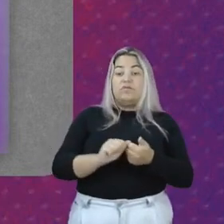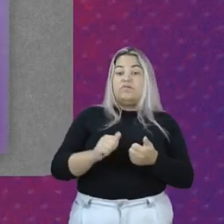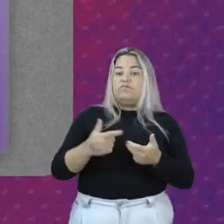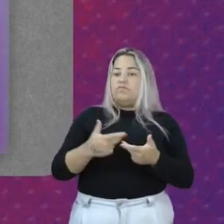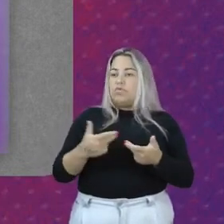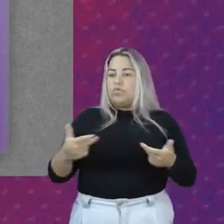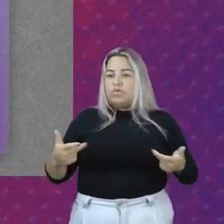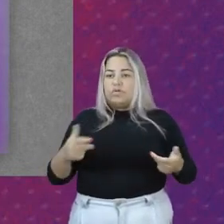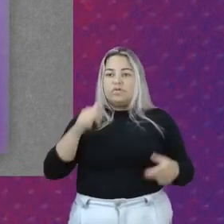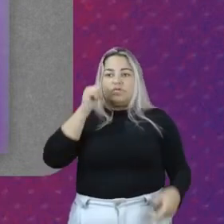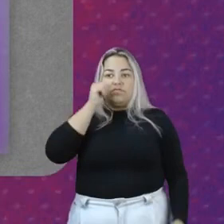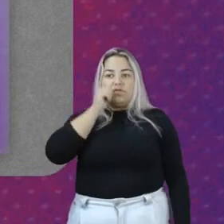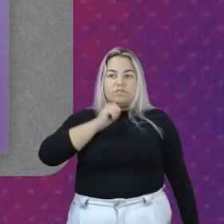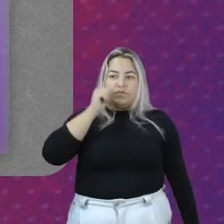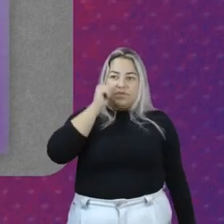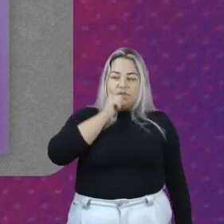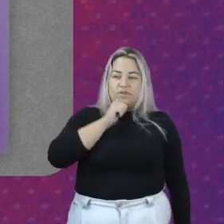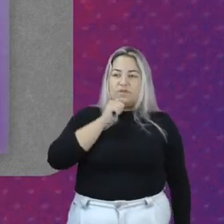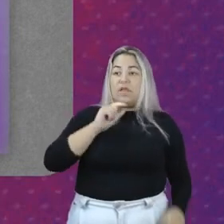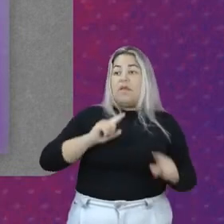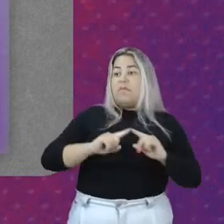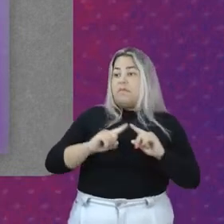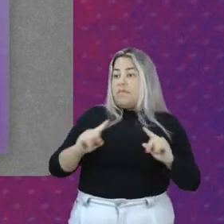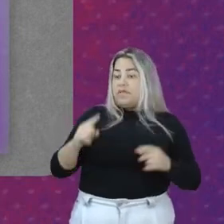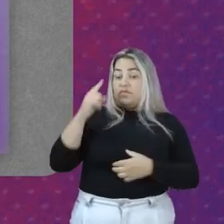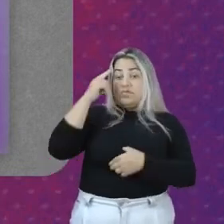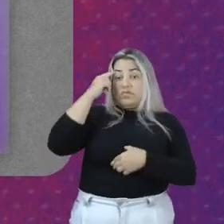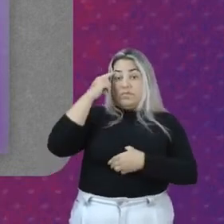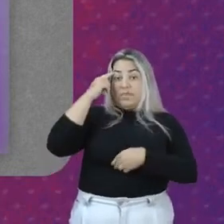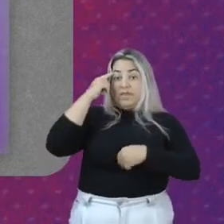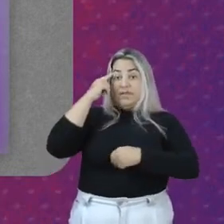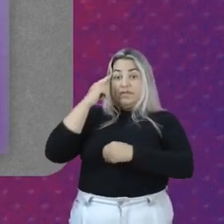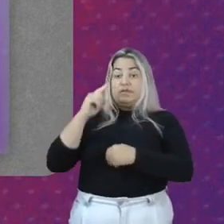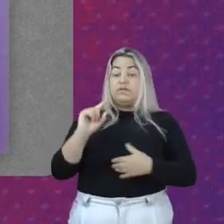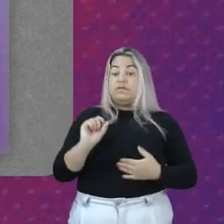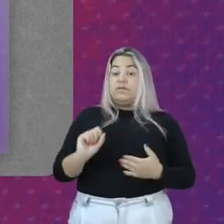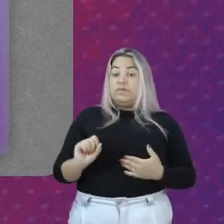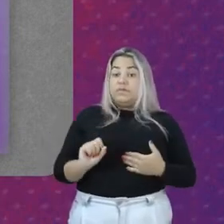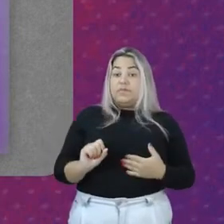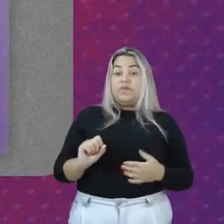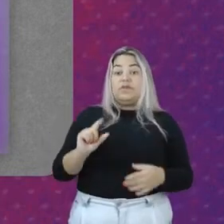né, são as meninas. Mas quando a gente pensa numa questão